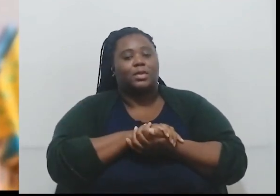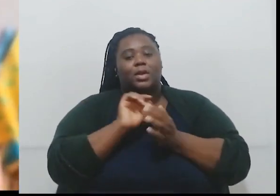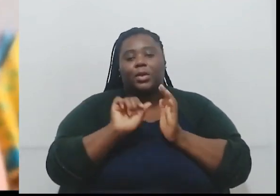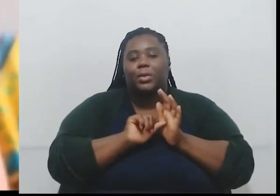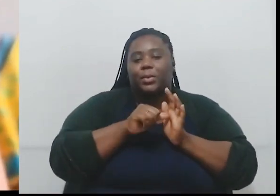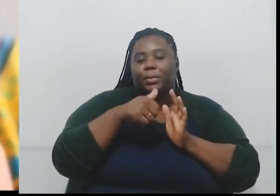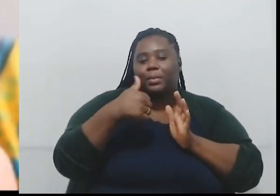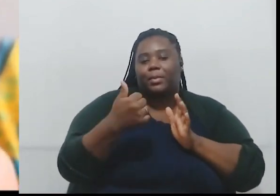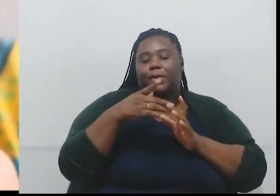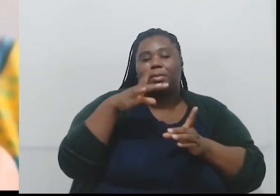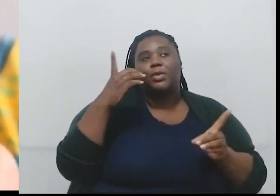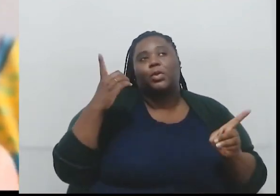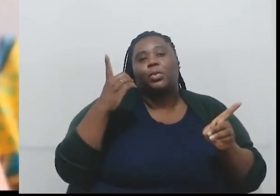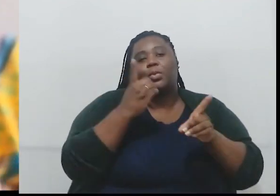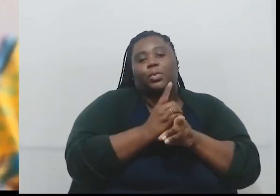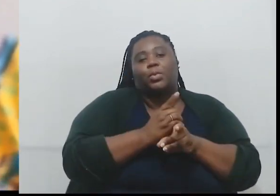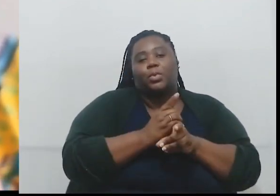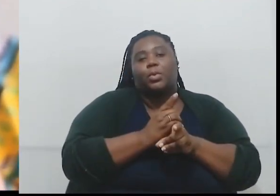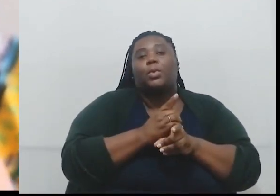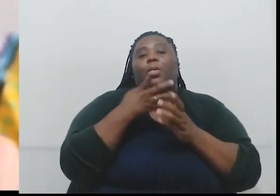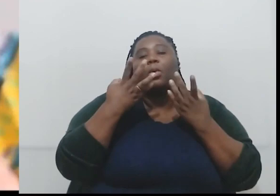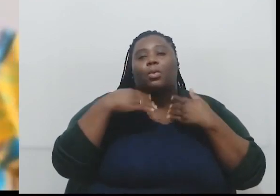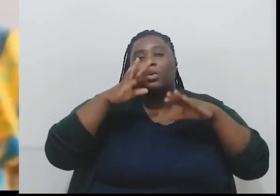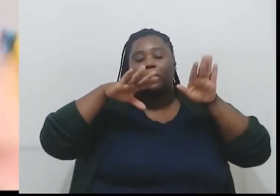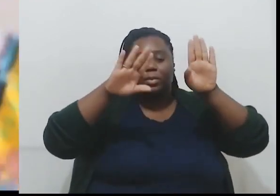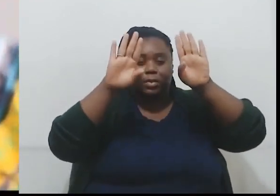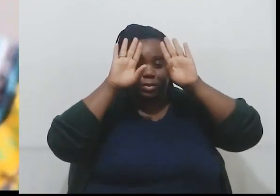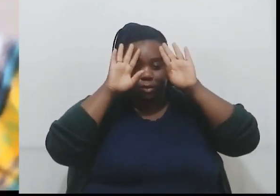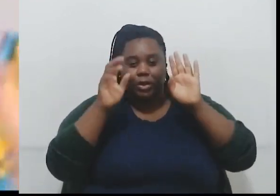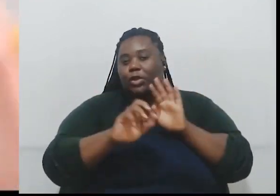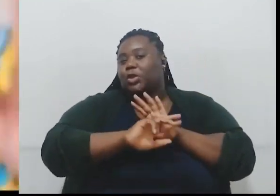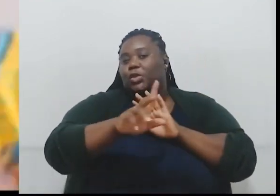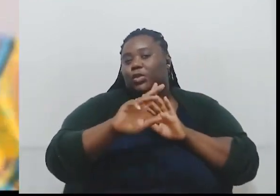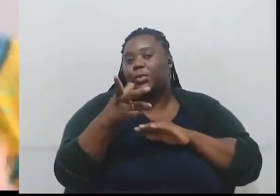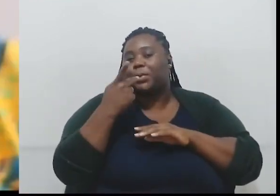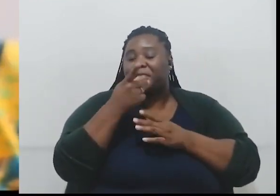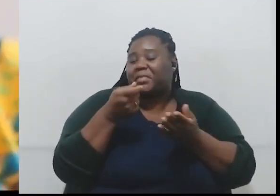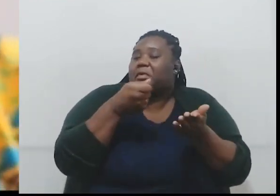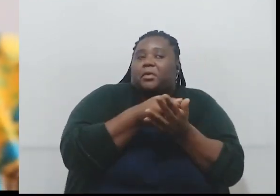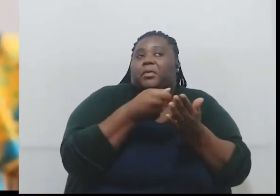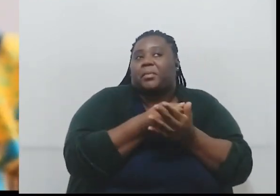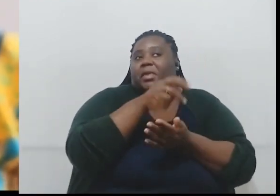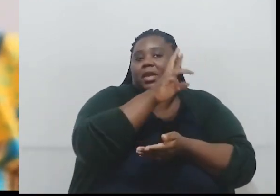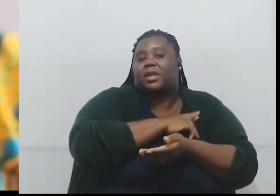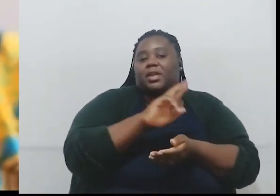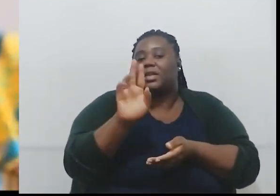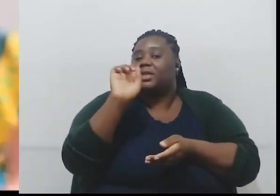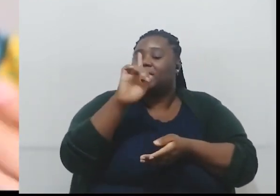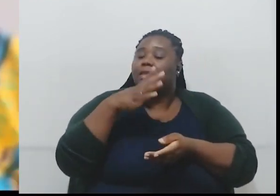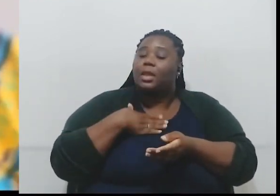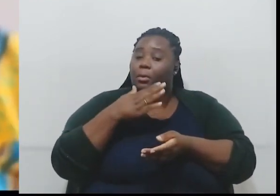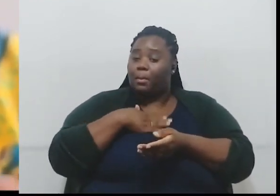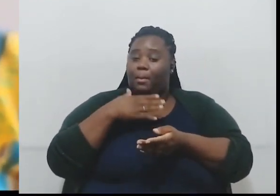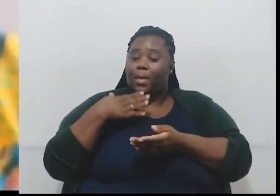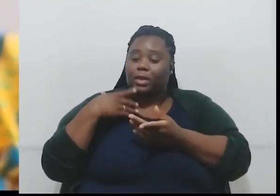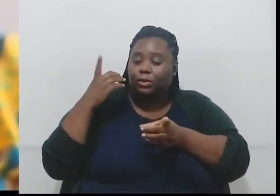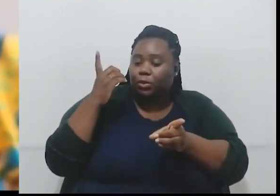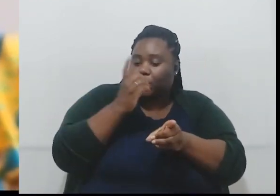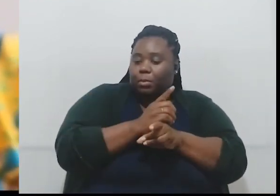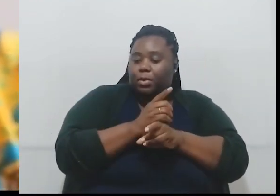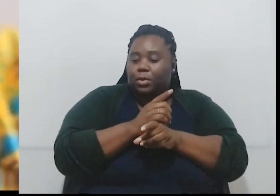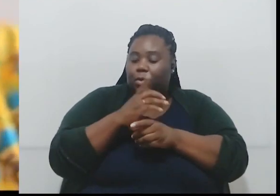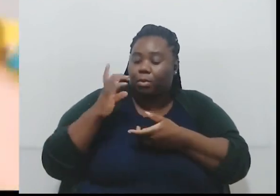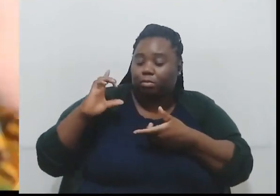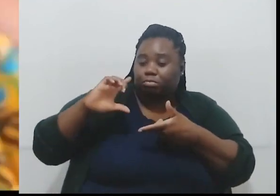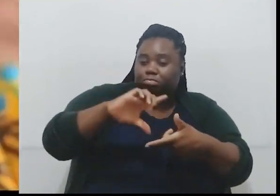eu acho que o meu encontro com o Xumaré, e não é uma fala catequética, nada disso, é um encontro da minha subjetividade com a minha